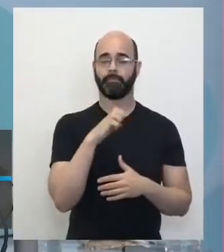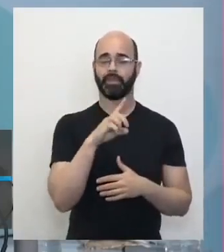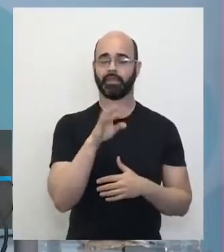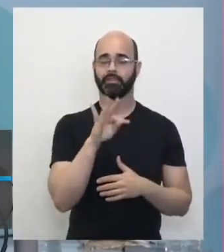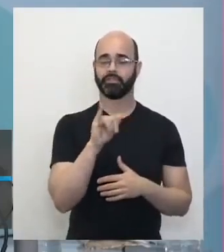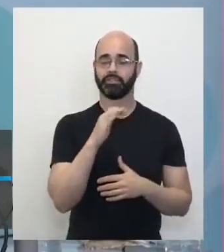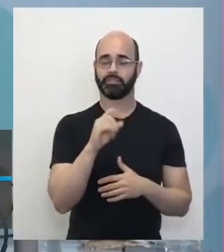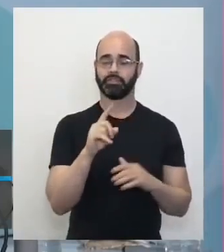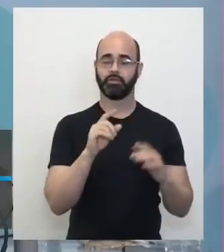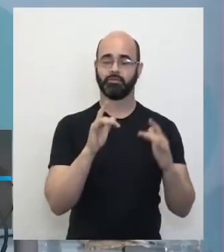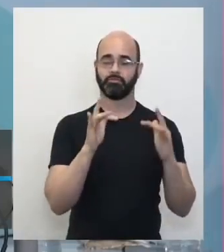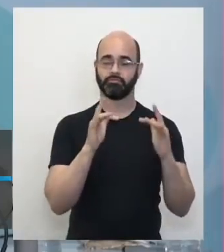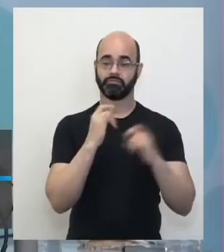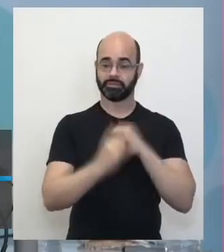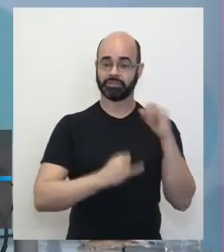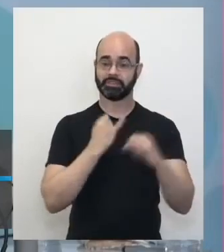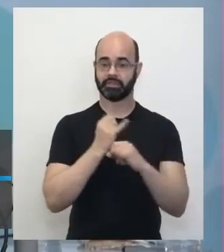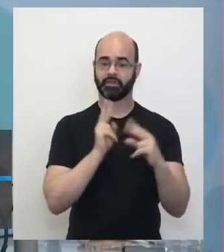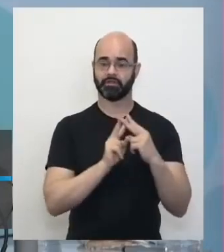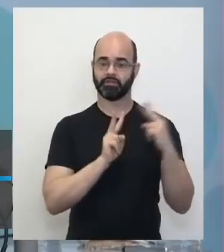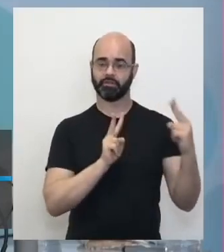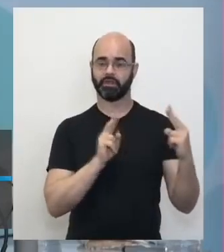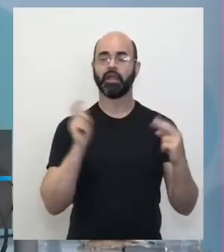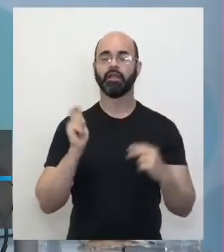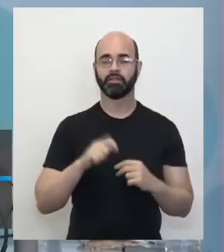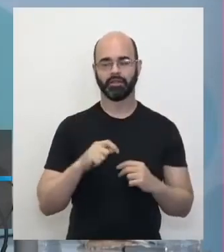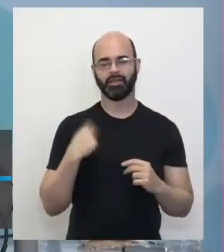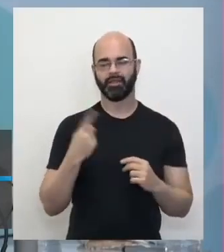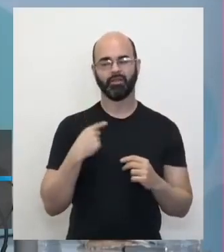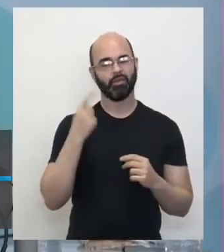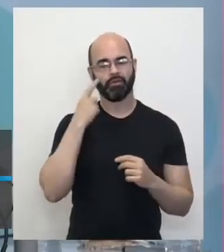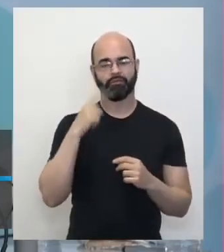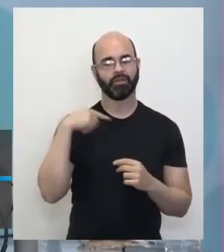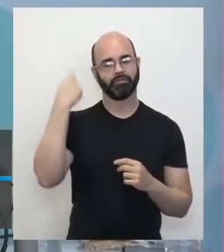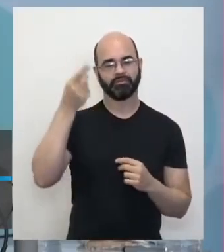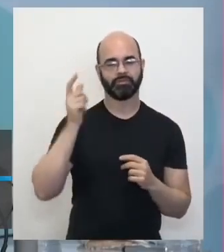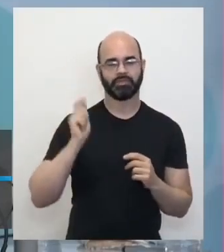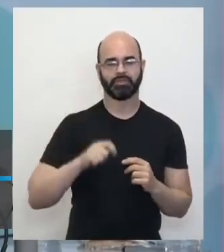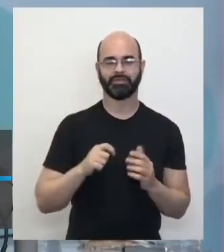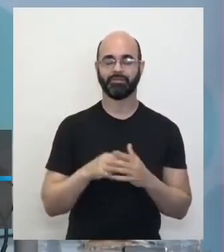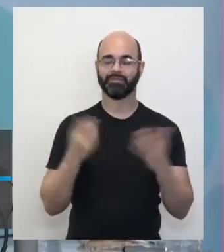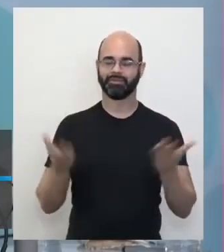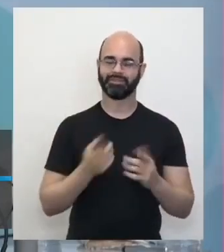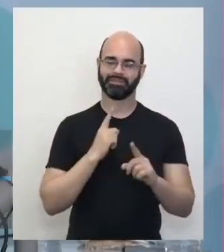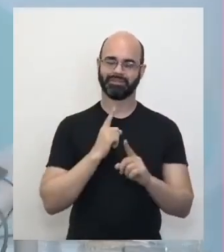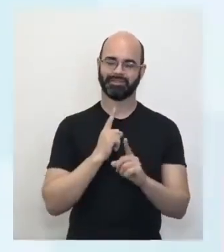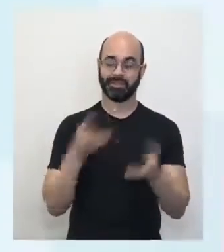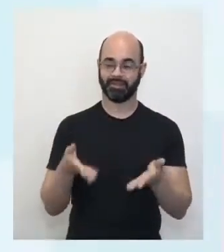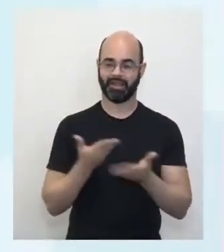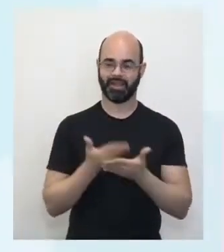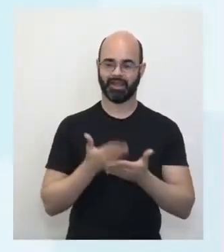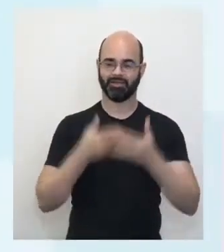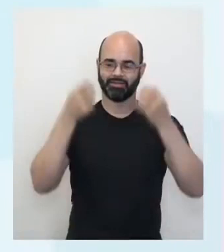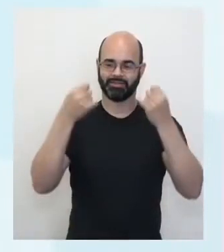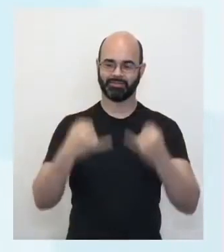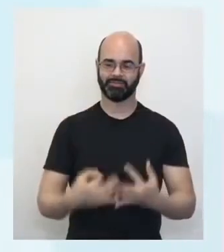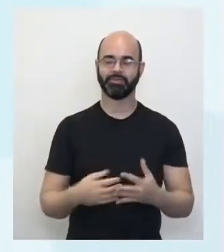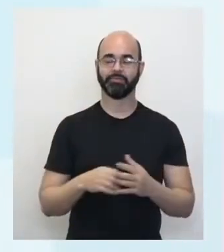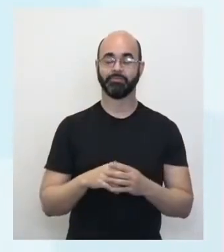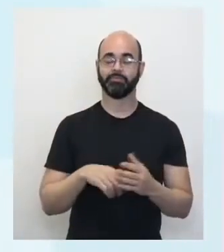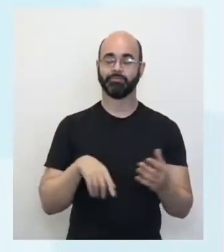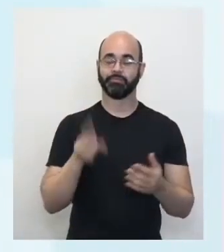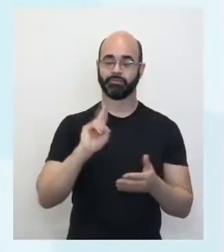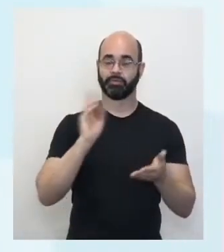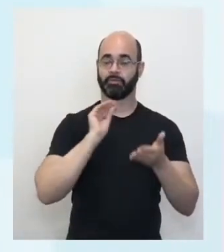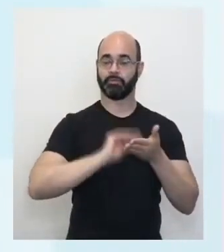abaixo-assinado online, enfim, tem outras situações que podemos ver em outros momentos. Então, foi isso que nós vimos na aula de hoje. Vimos que o abaixo-assinado ele é